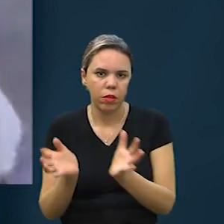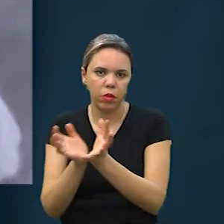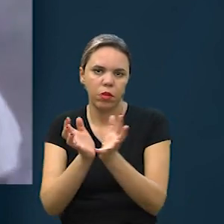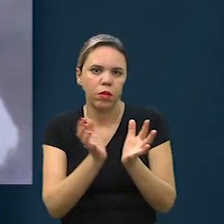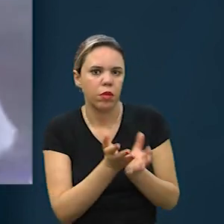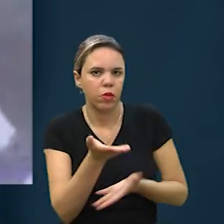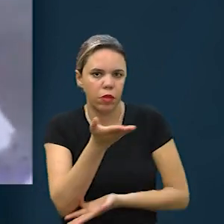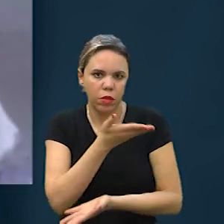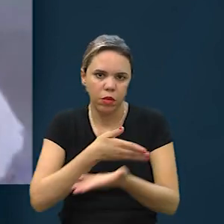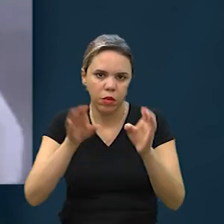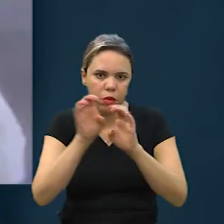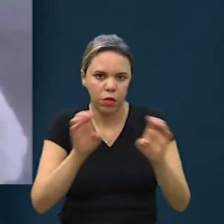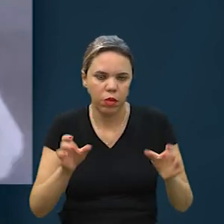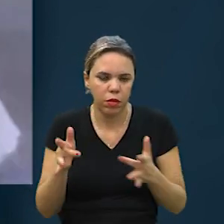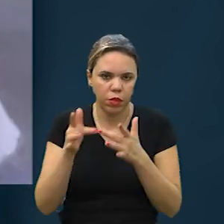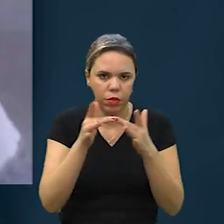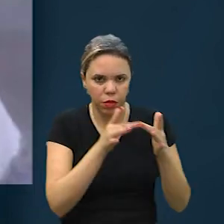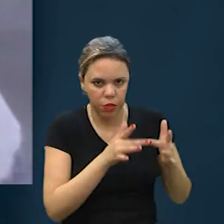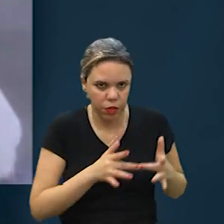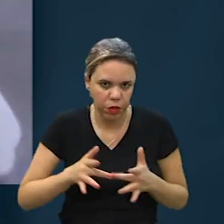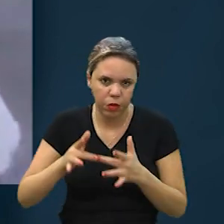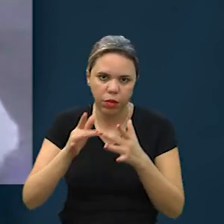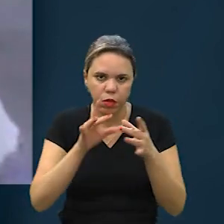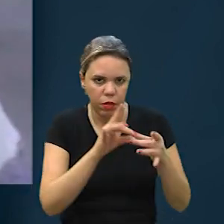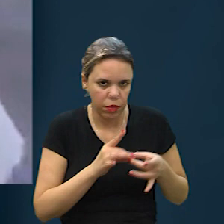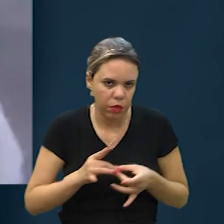uma rede que se estrutura conectando,